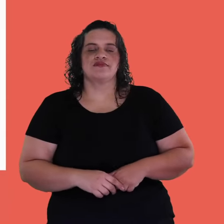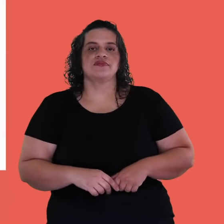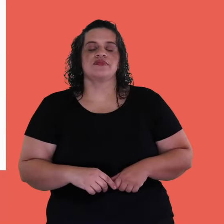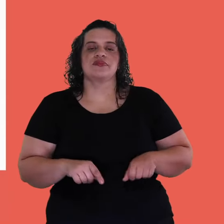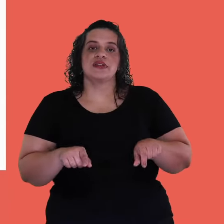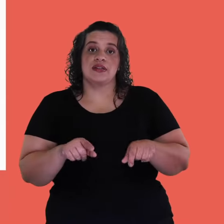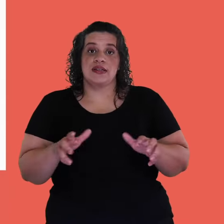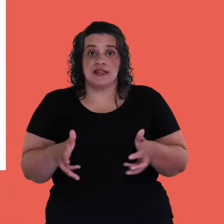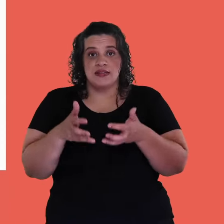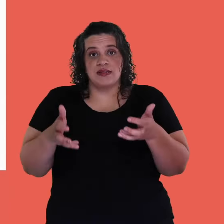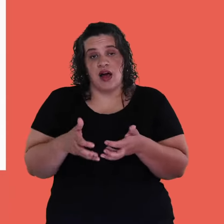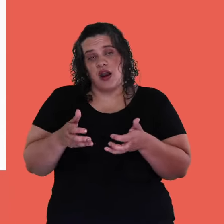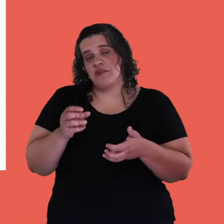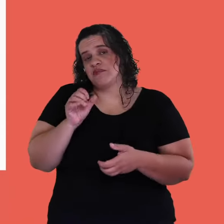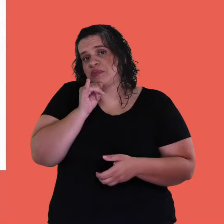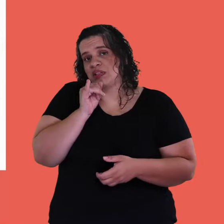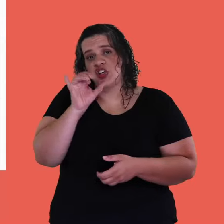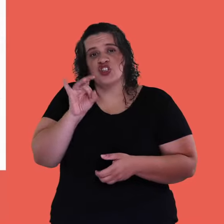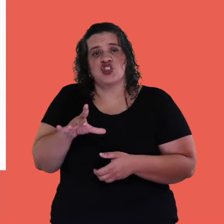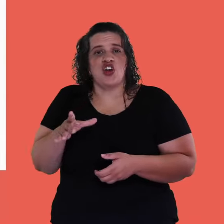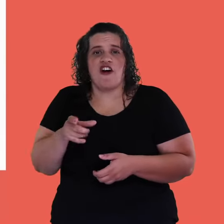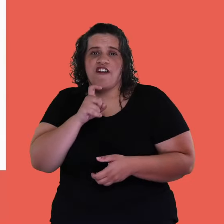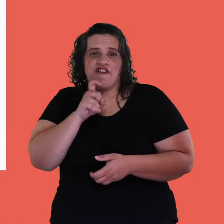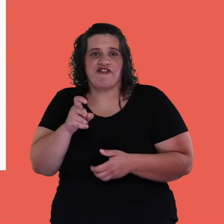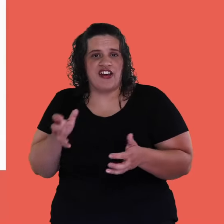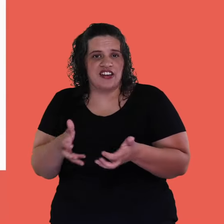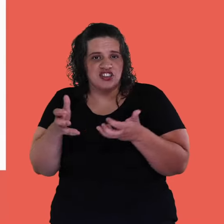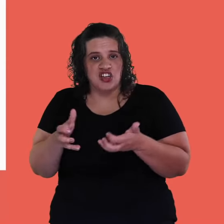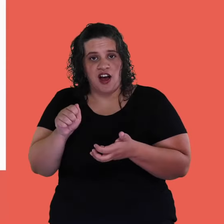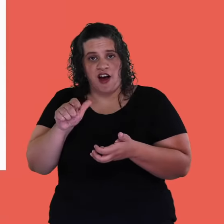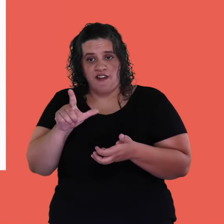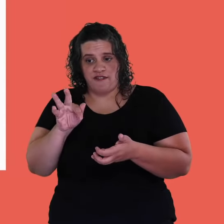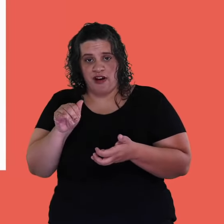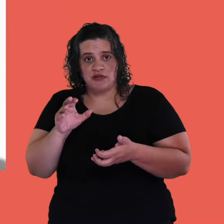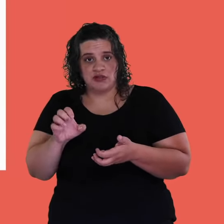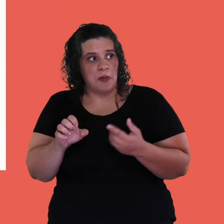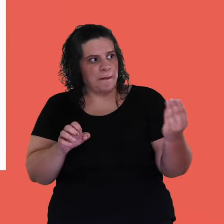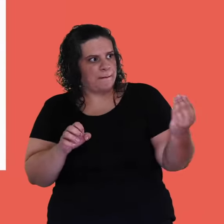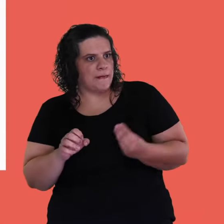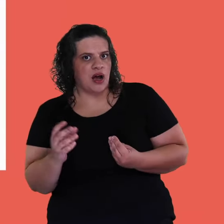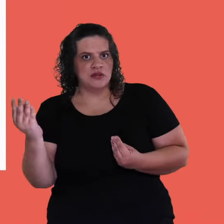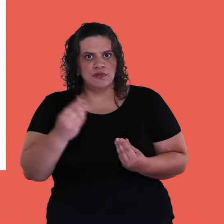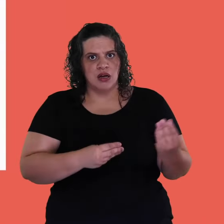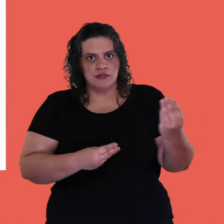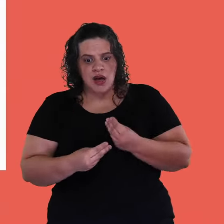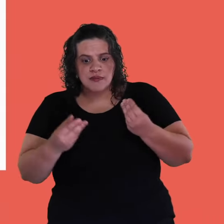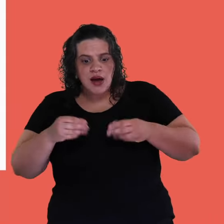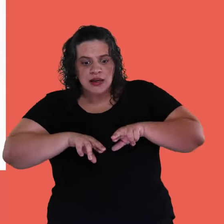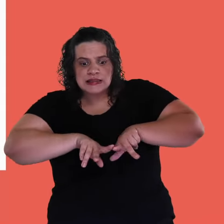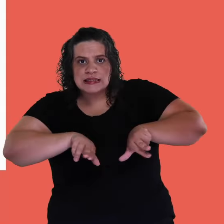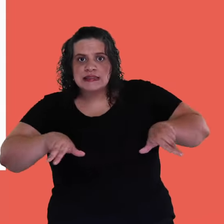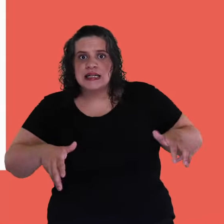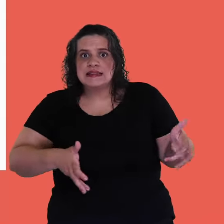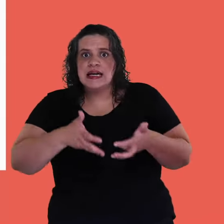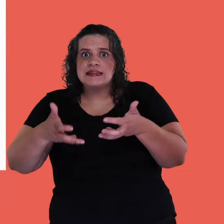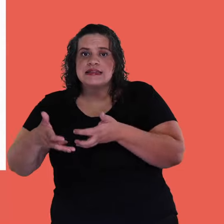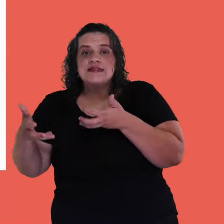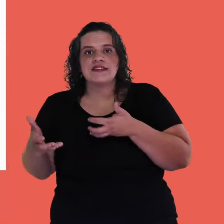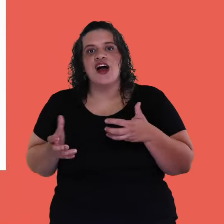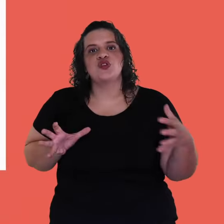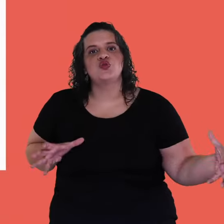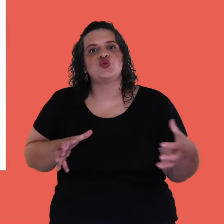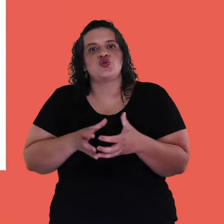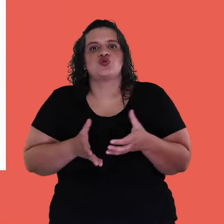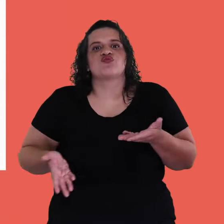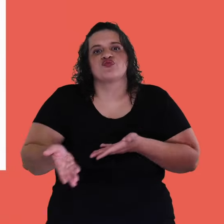tendo multiplicidade. Uma salada que seria, por exemplo, de alface, passa a ser de vários elementos diferentes que a gente passa a comer junto com